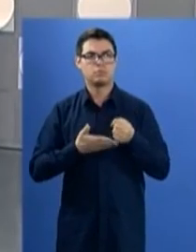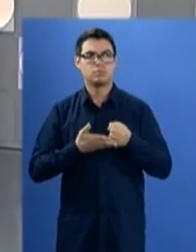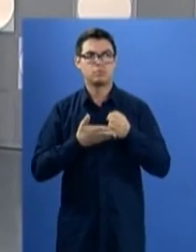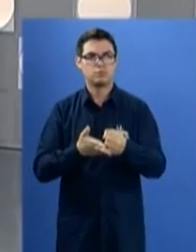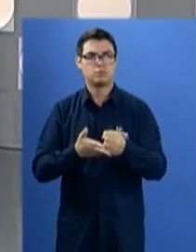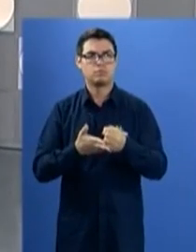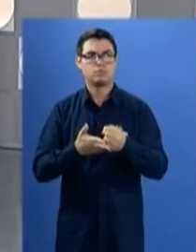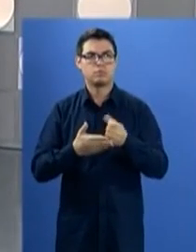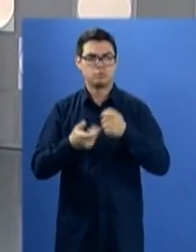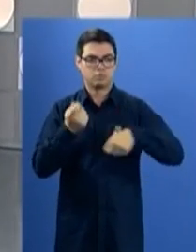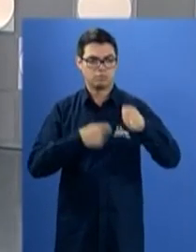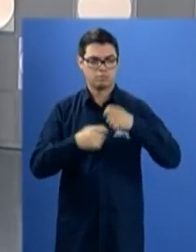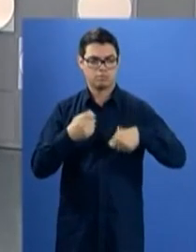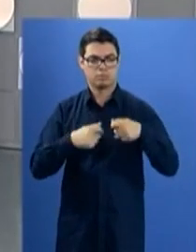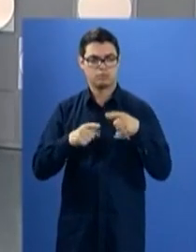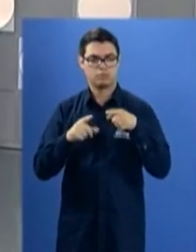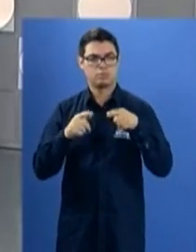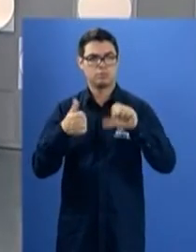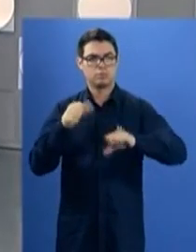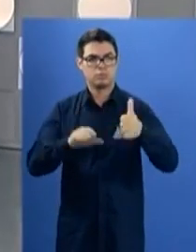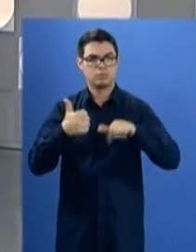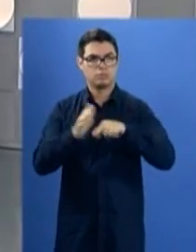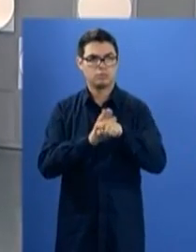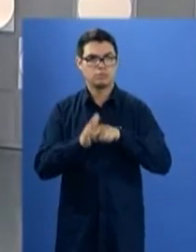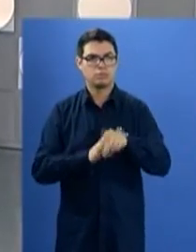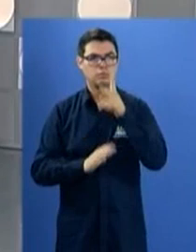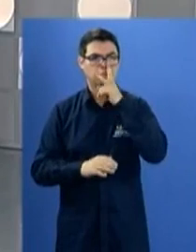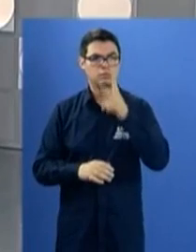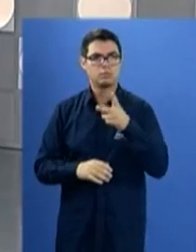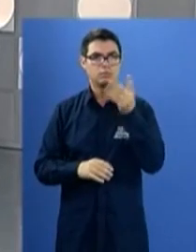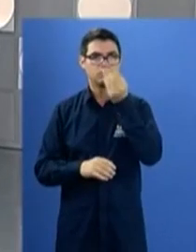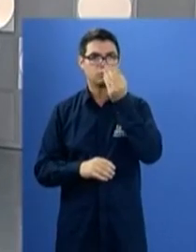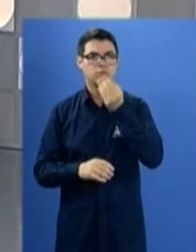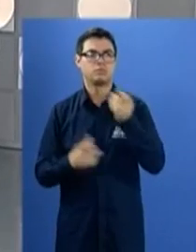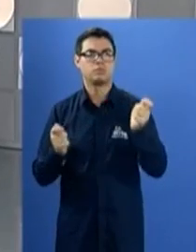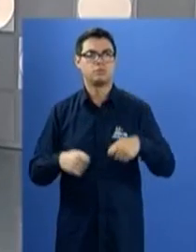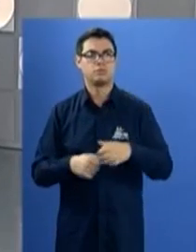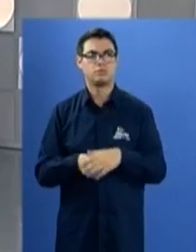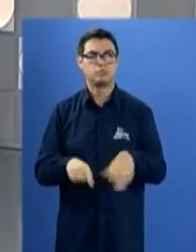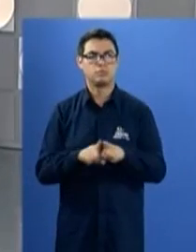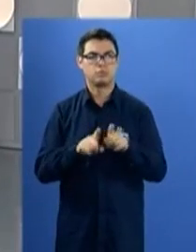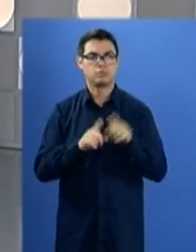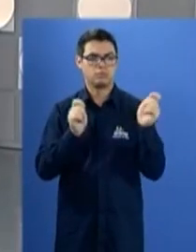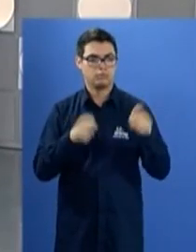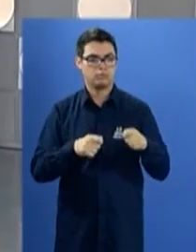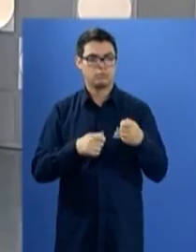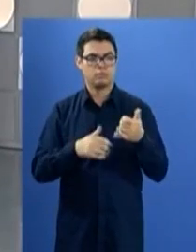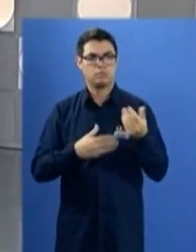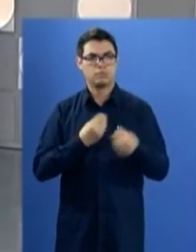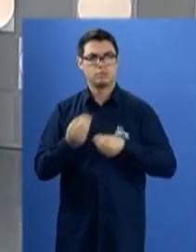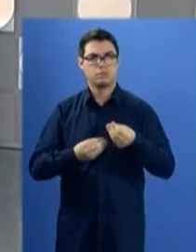a administração a avaliar os pontos fortes e os fracos e a capacidade dos